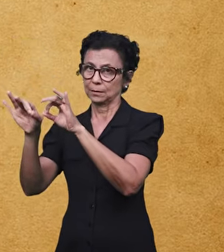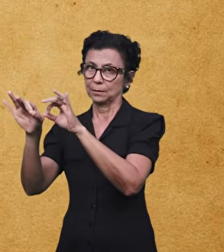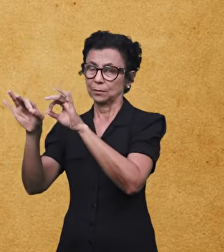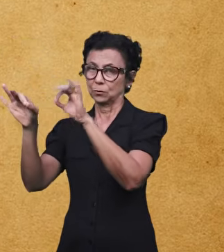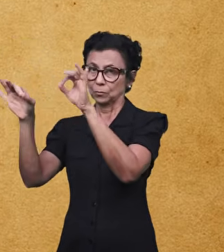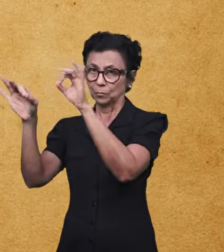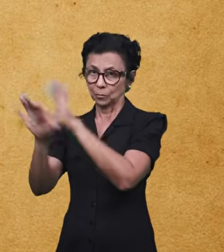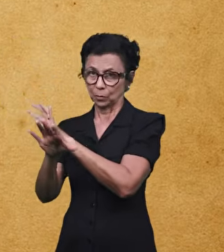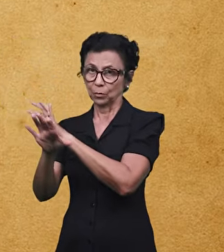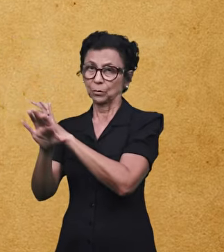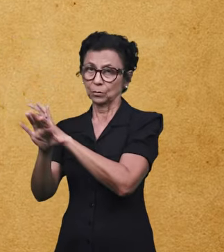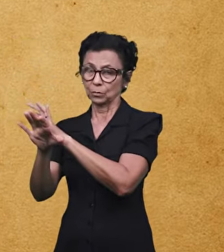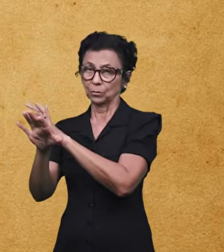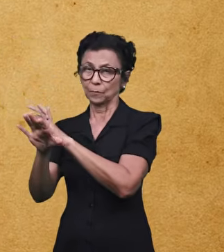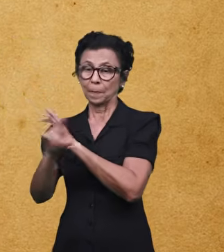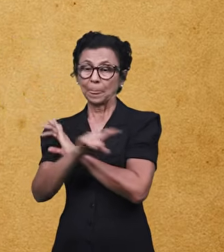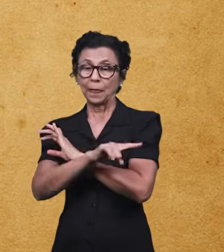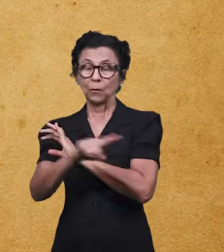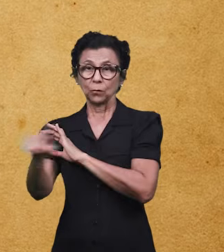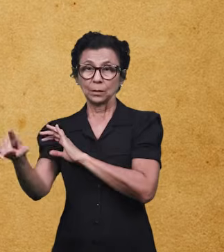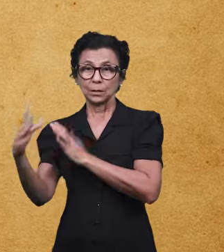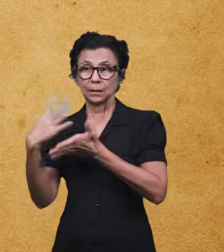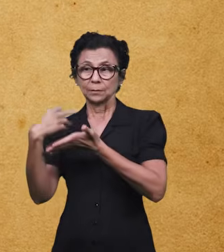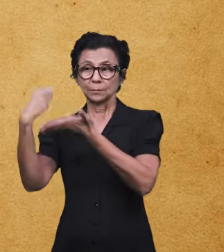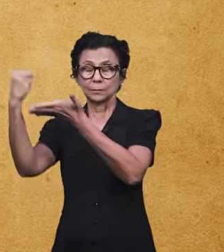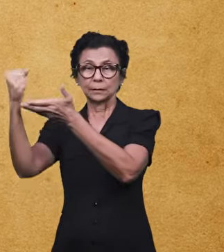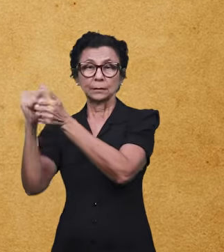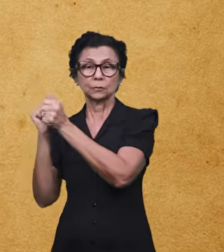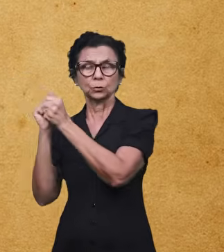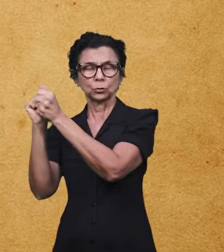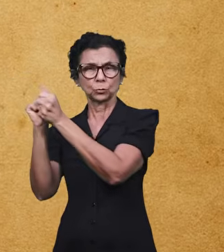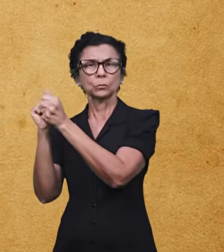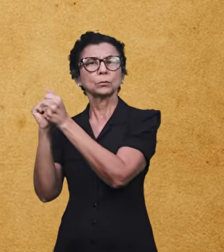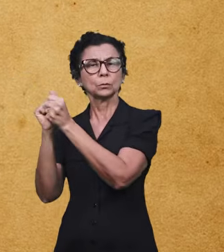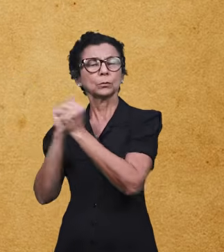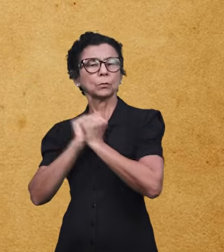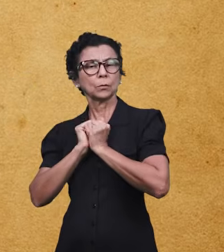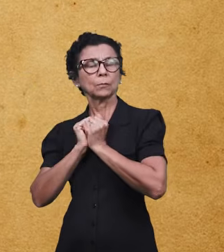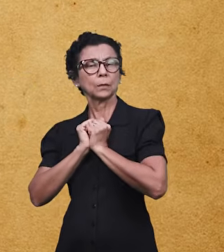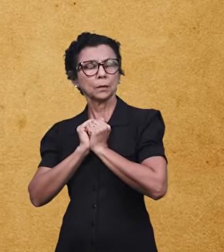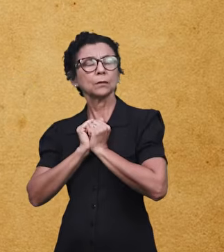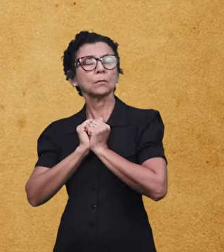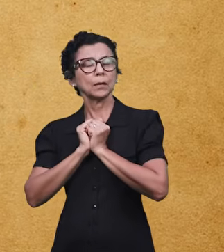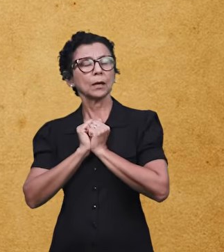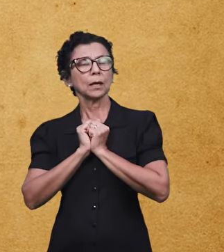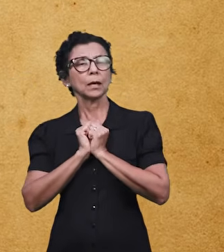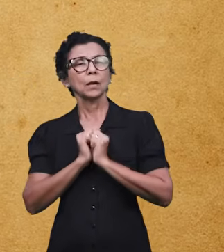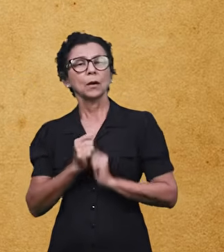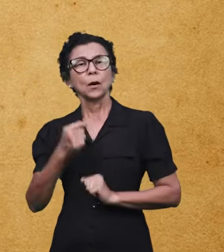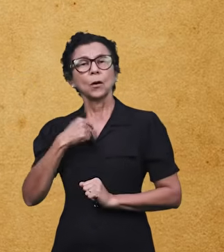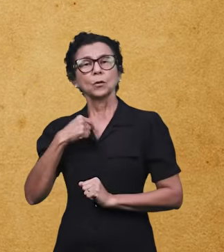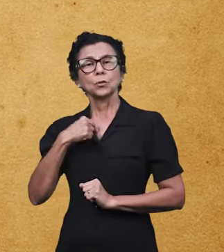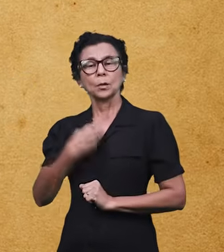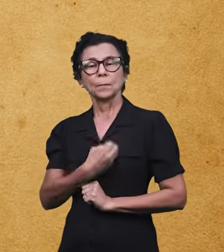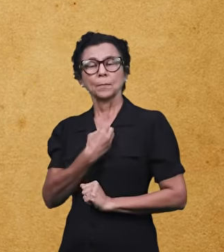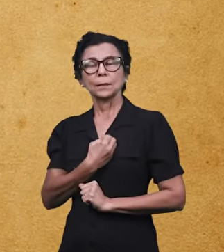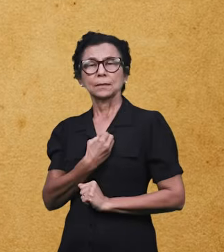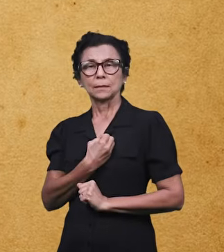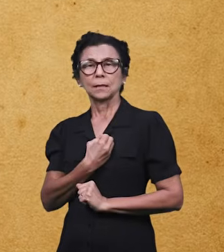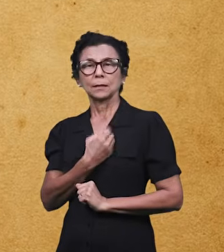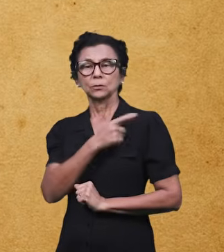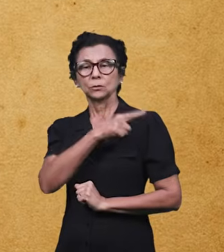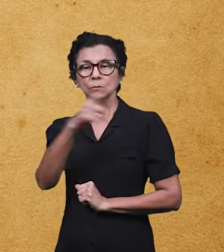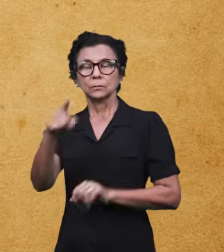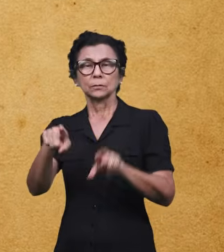pronto, vocês possam estar comigo, né? Eu vou preparar um lugar para que aonde eu estiver, estejais